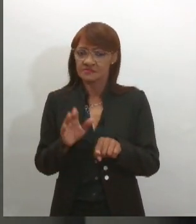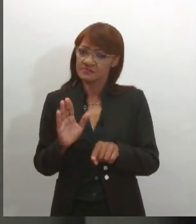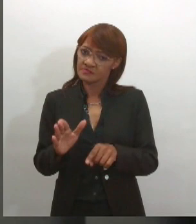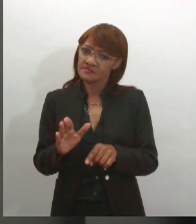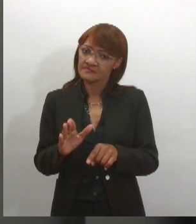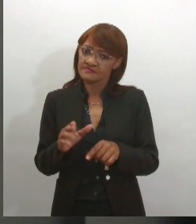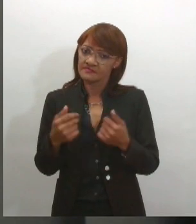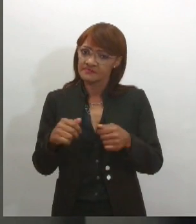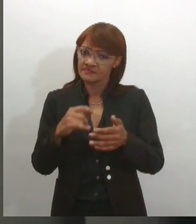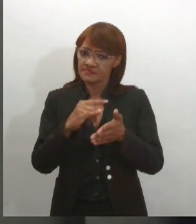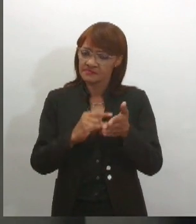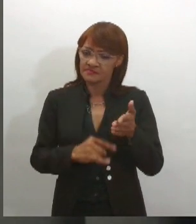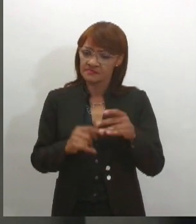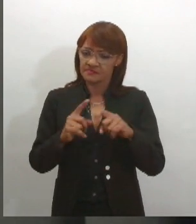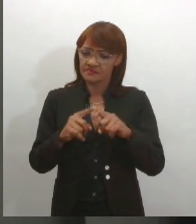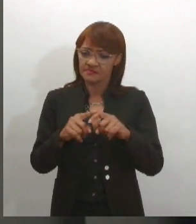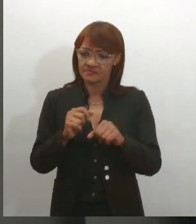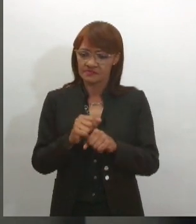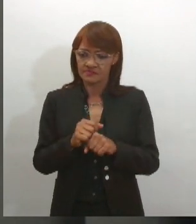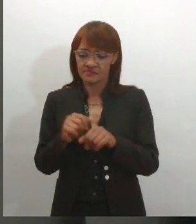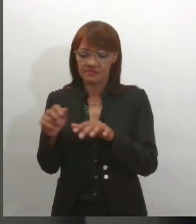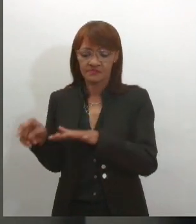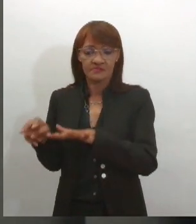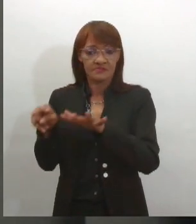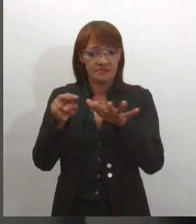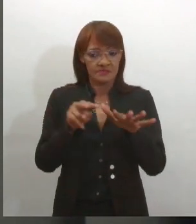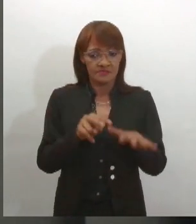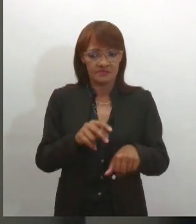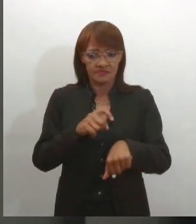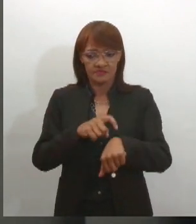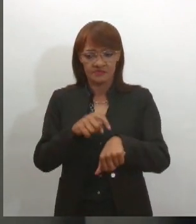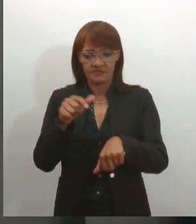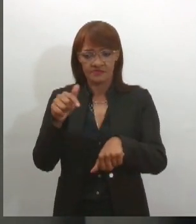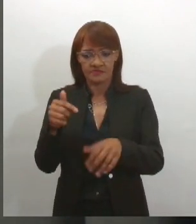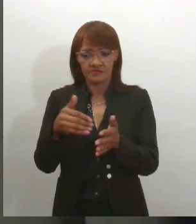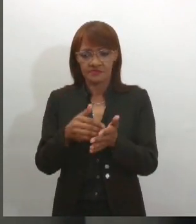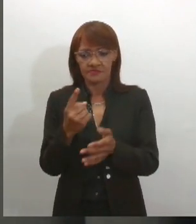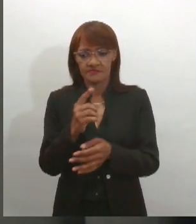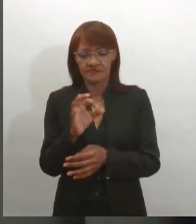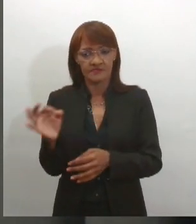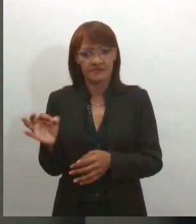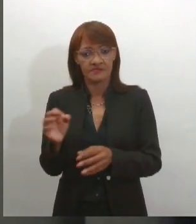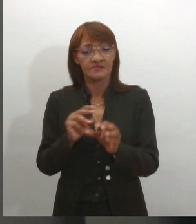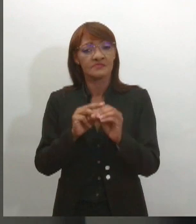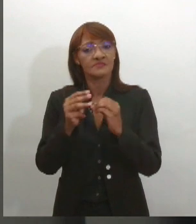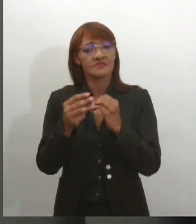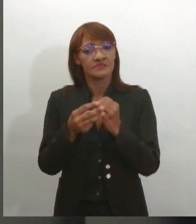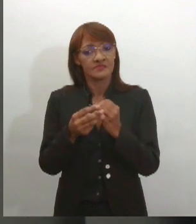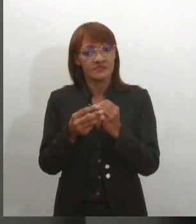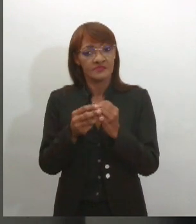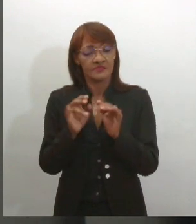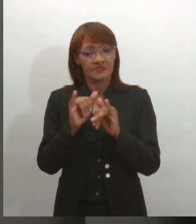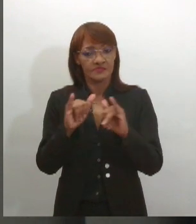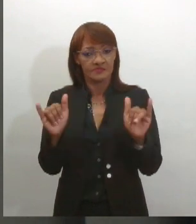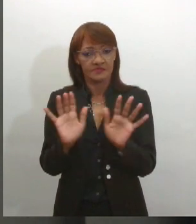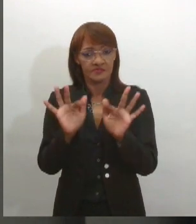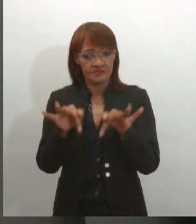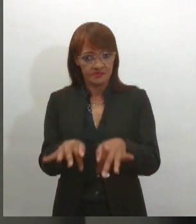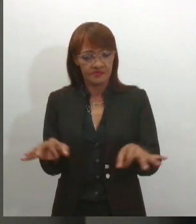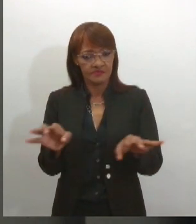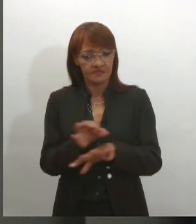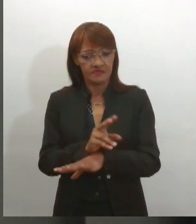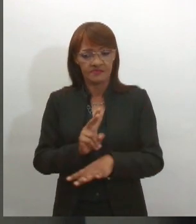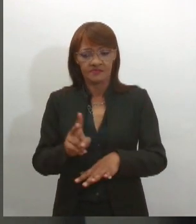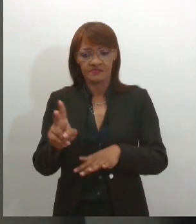acontece de segunda a sexta-feira Das 7 às 13 horas o informativo TV ales fica por aqui siga TV ales nas redes